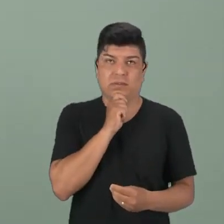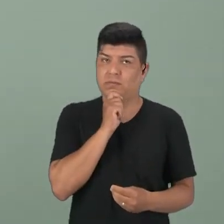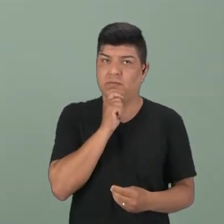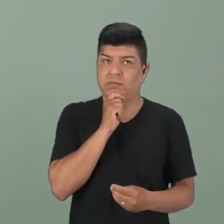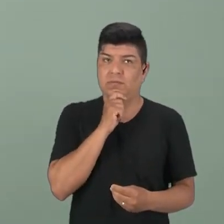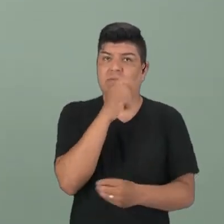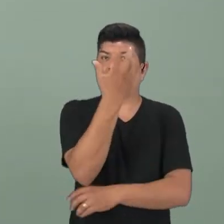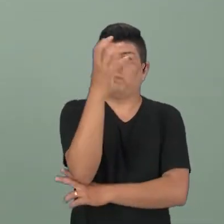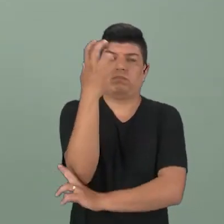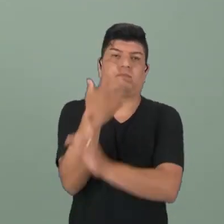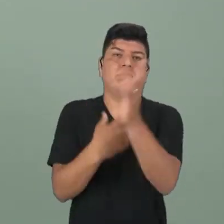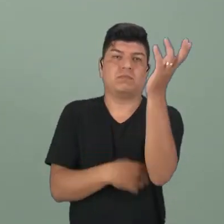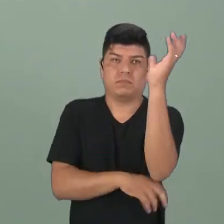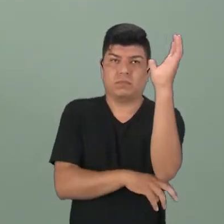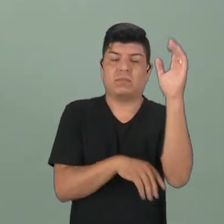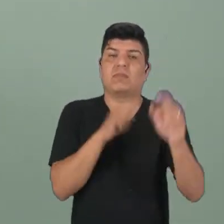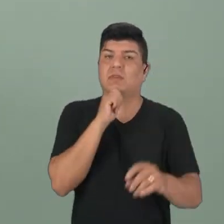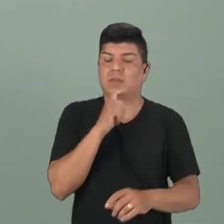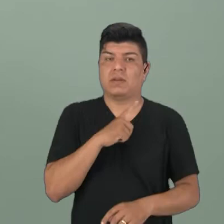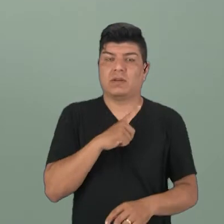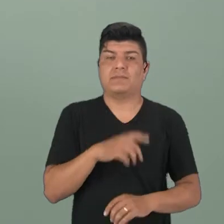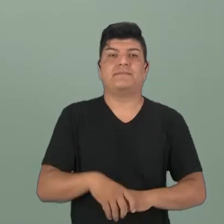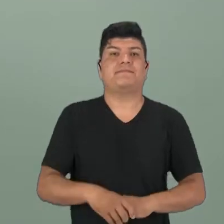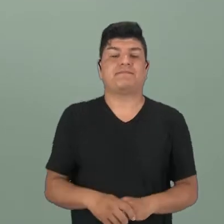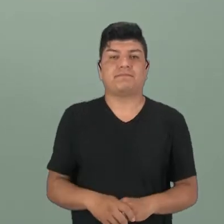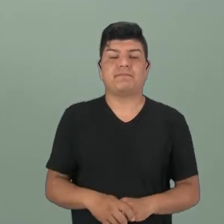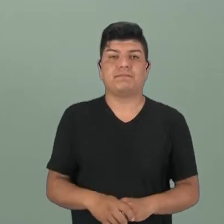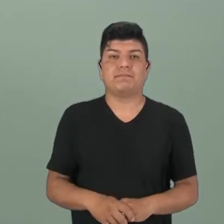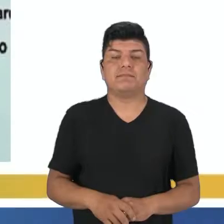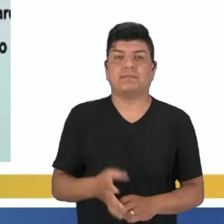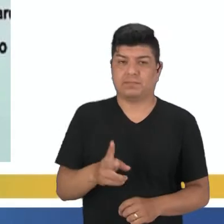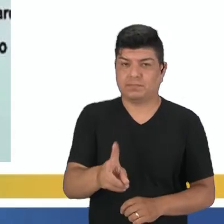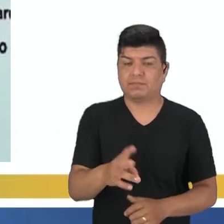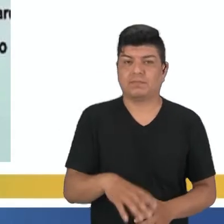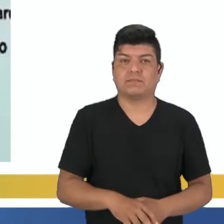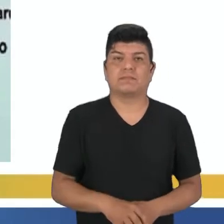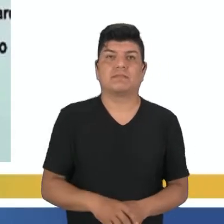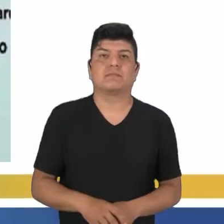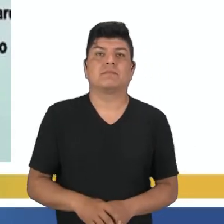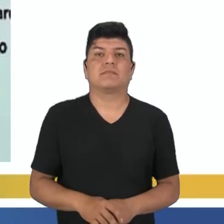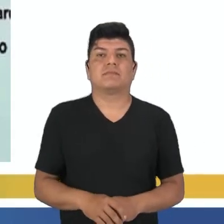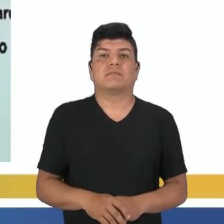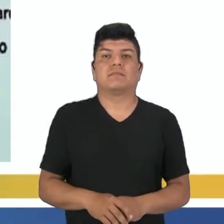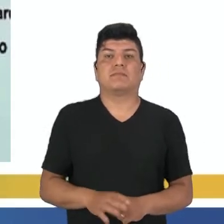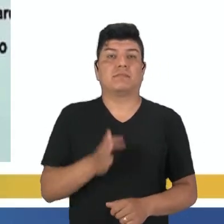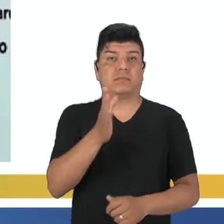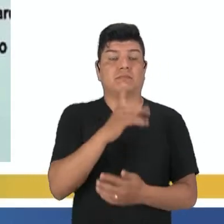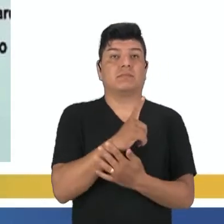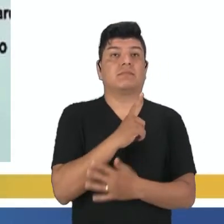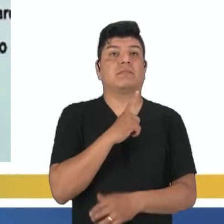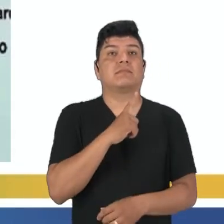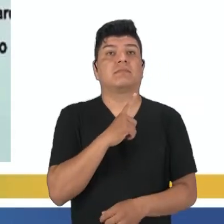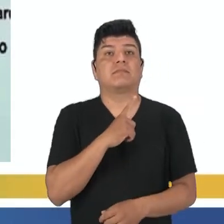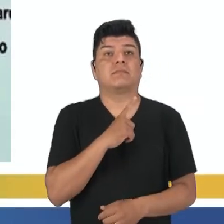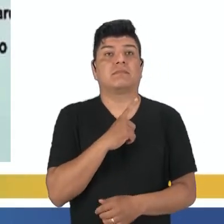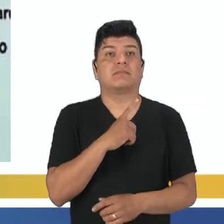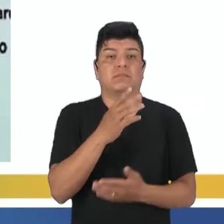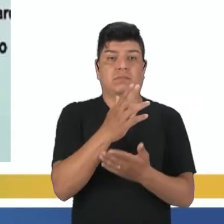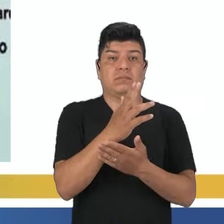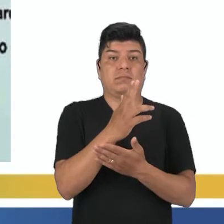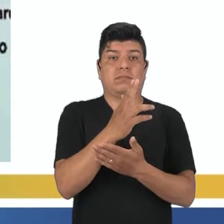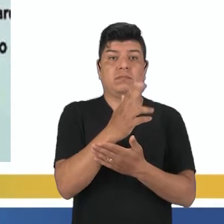tem matas, certinho? Vamos dar continuidade. E aqui nós já temos, né, o